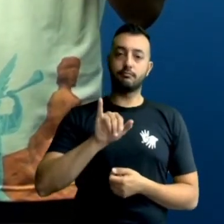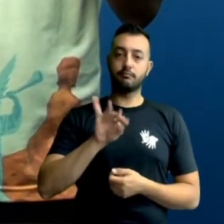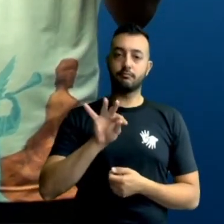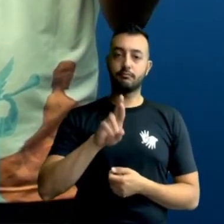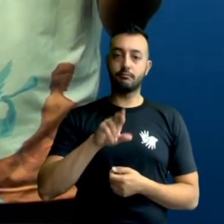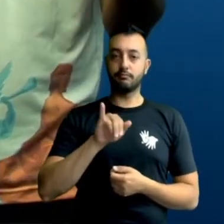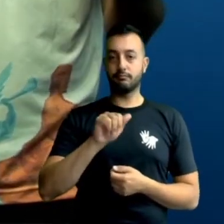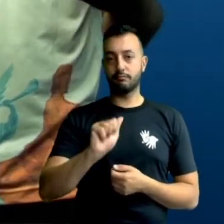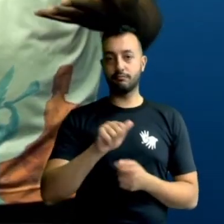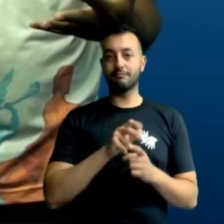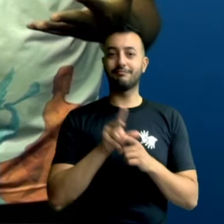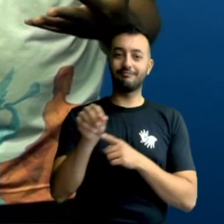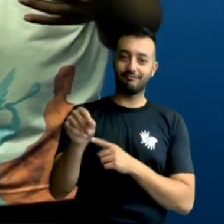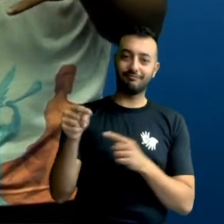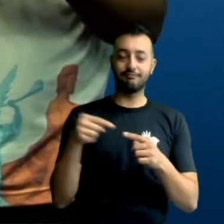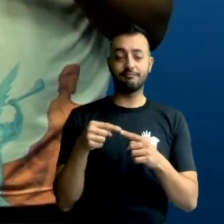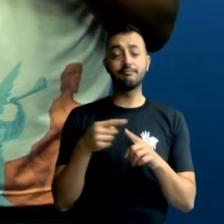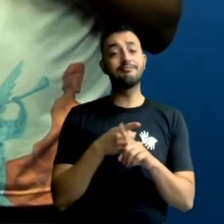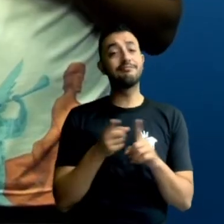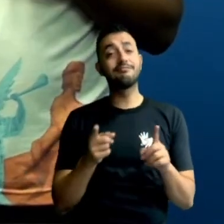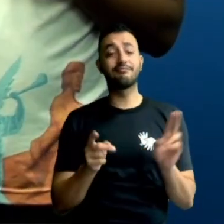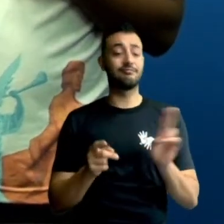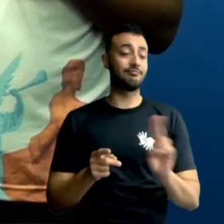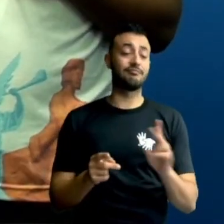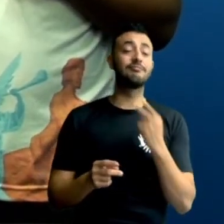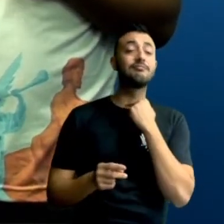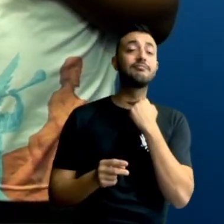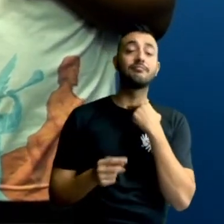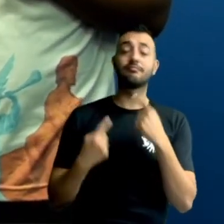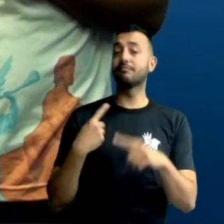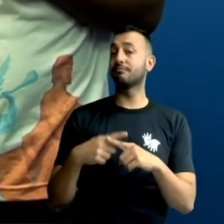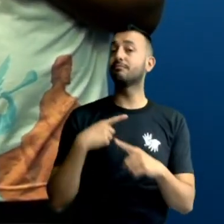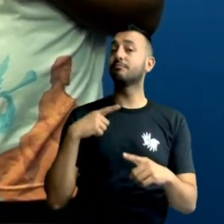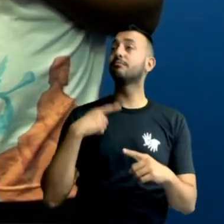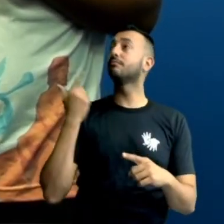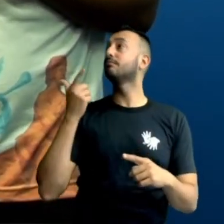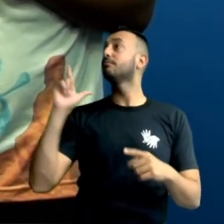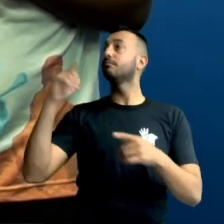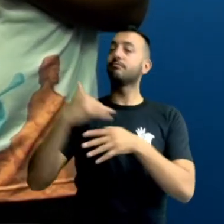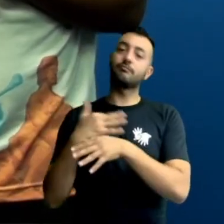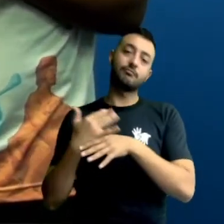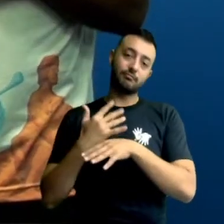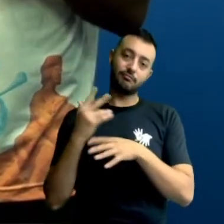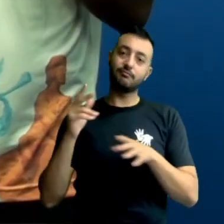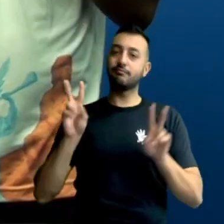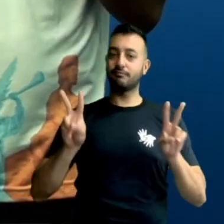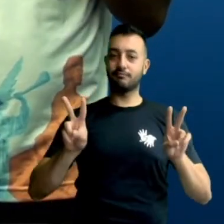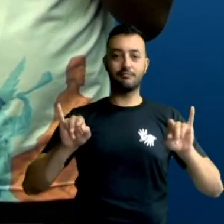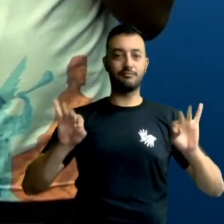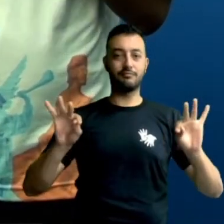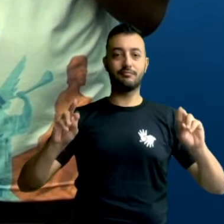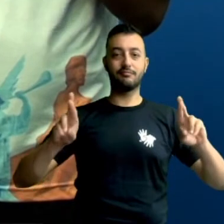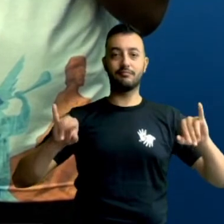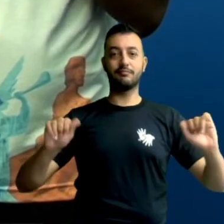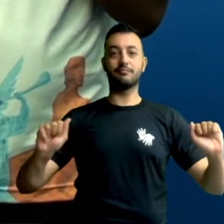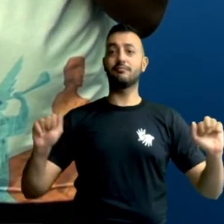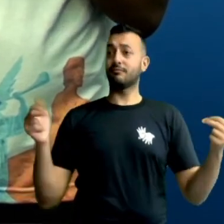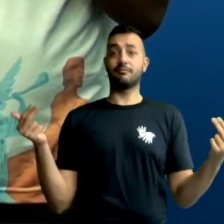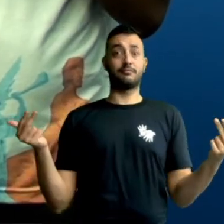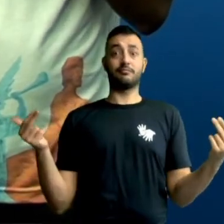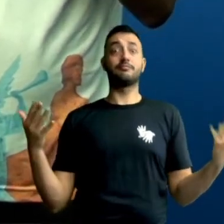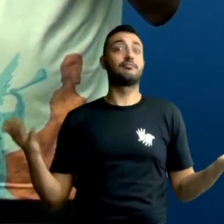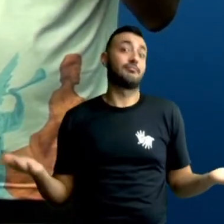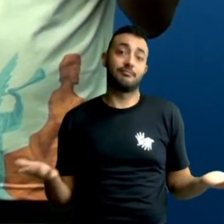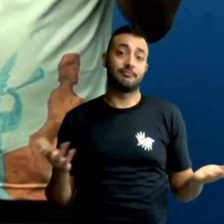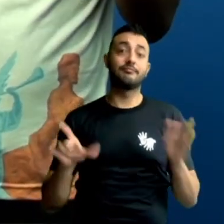pode permanecer este nome, porque já existia uma outra cidade no Brasil que se chamava Vitória. E existia uma lei dizendo que não poderia ter